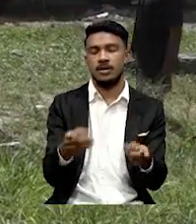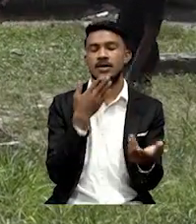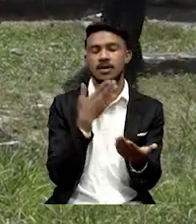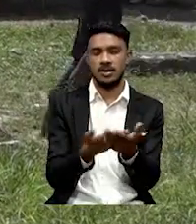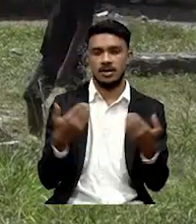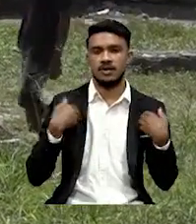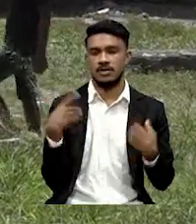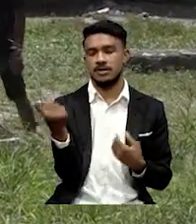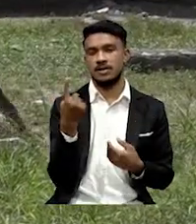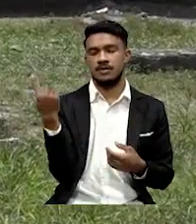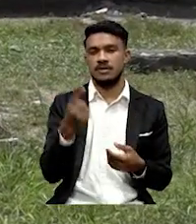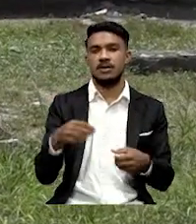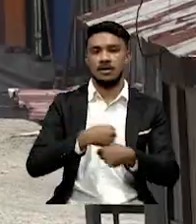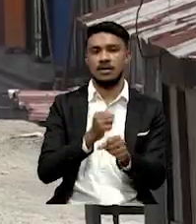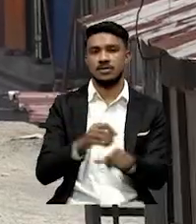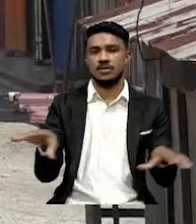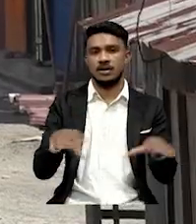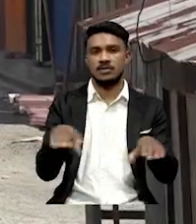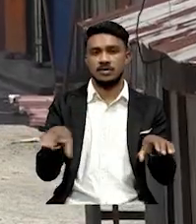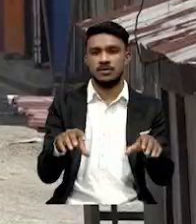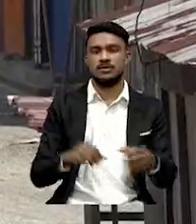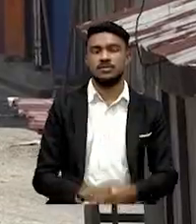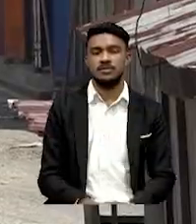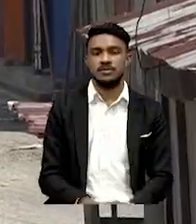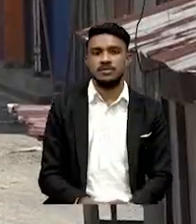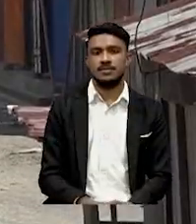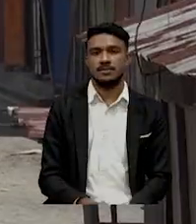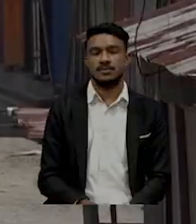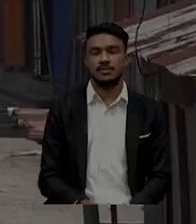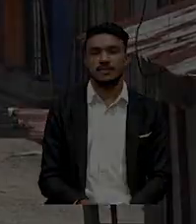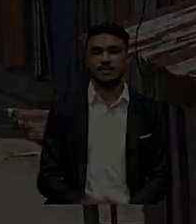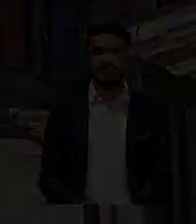sira na fatin halau serviço. Efigênia Babu, Lamberto da Silva, GMN.